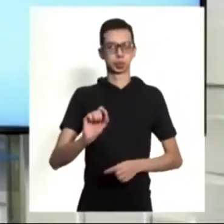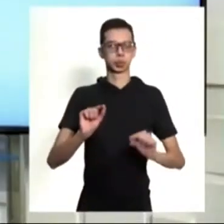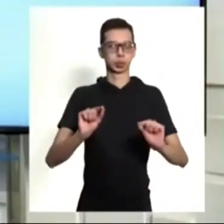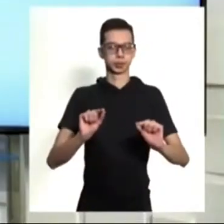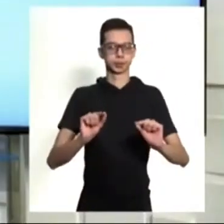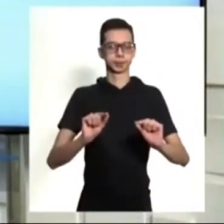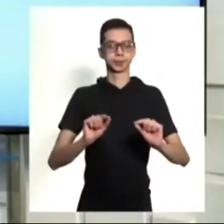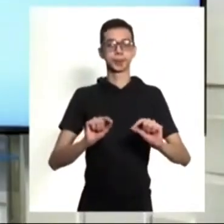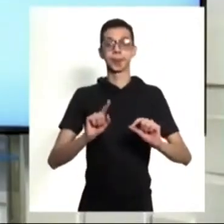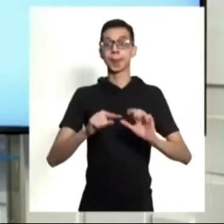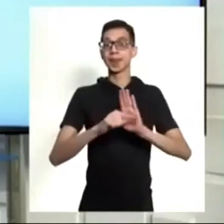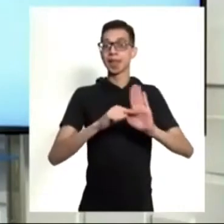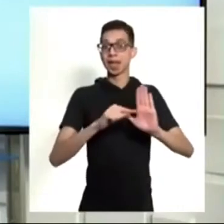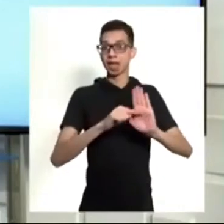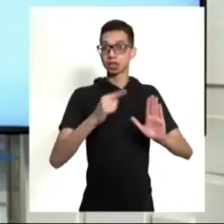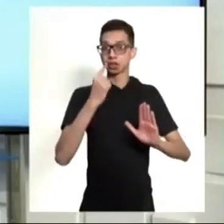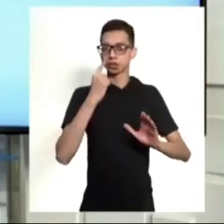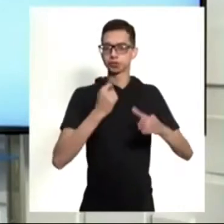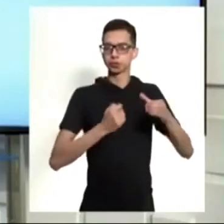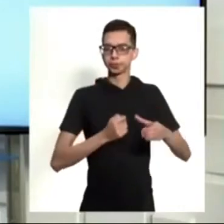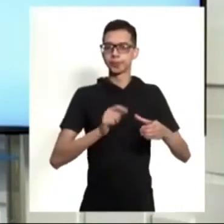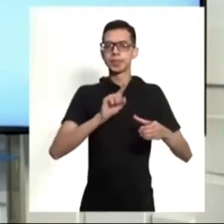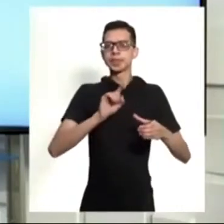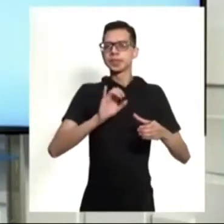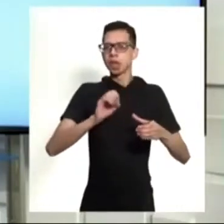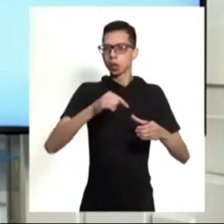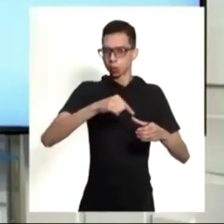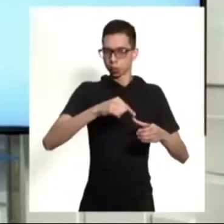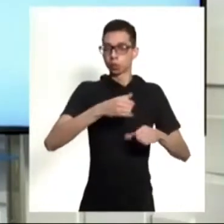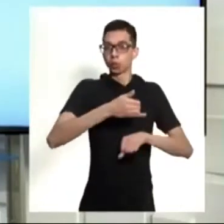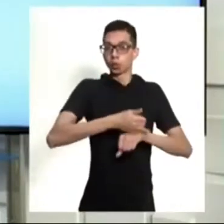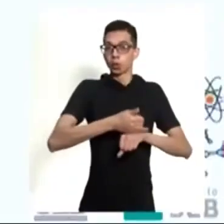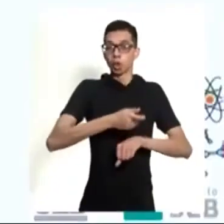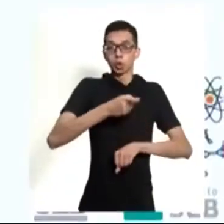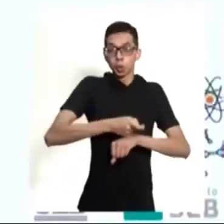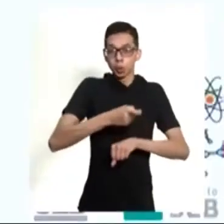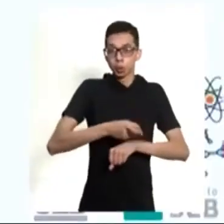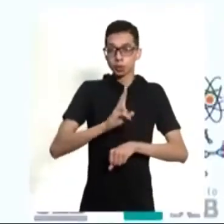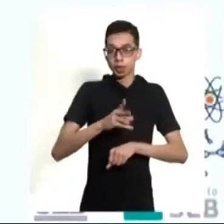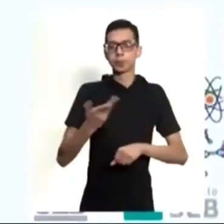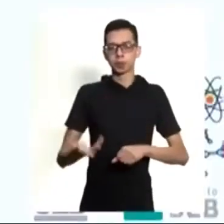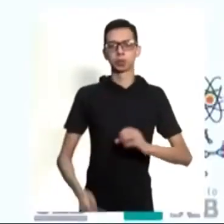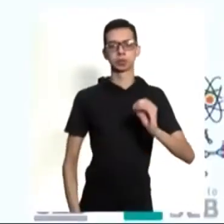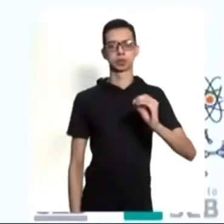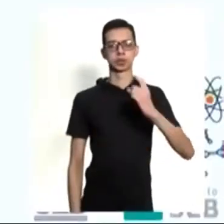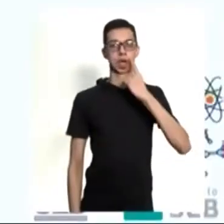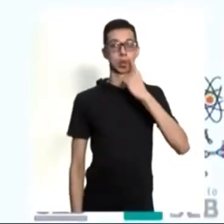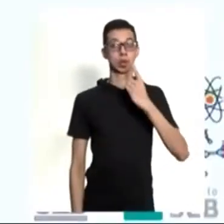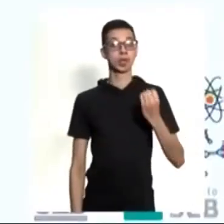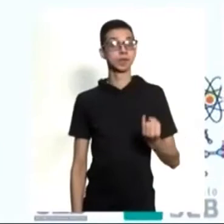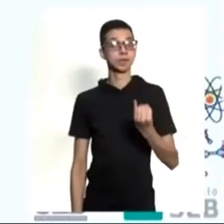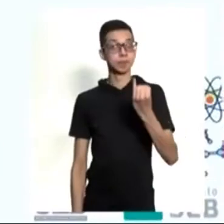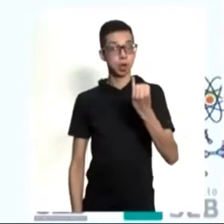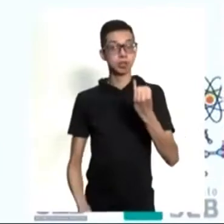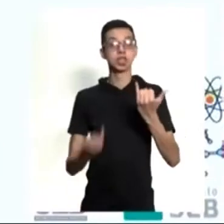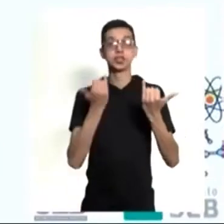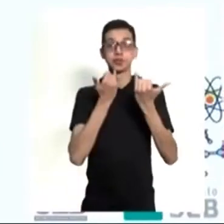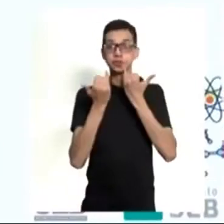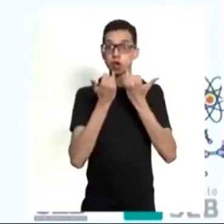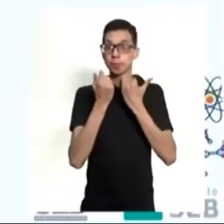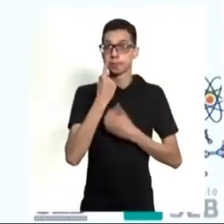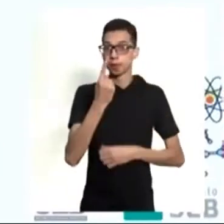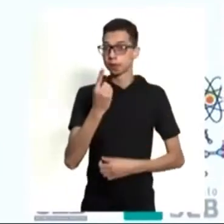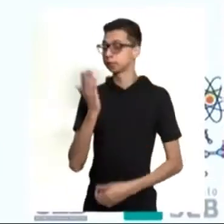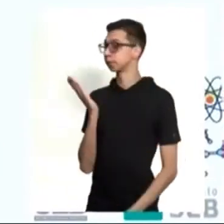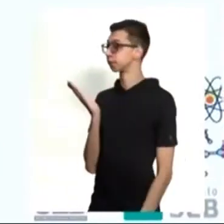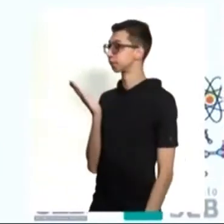a placa de zinco aqui, ó. Sempre que o metal estiver no estado sólido, a carguinha dele é zero. Viu, gente? Isso é uma informação muito importante. Muito bem, então tem o